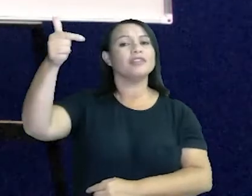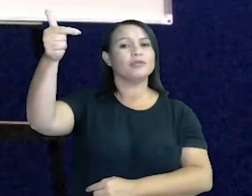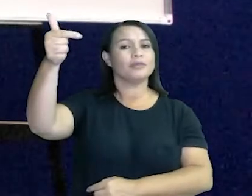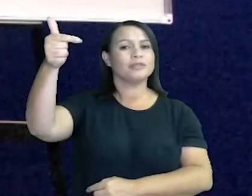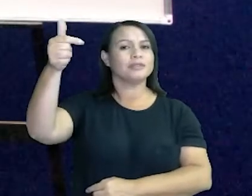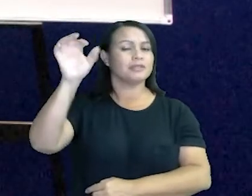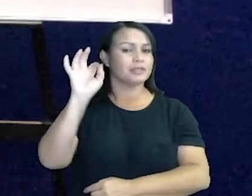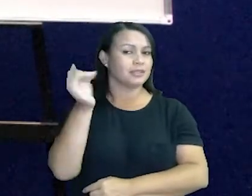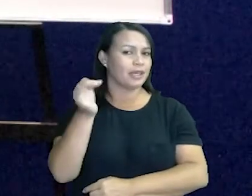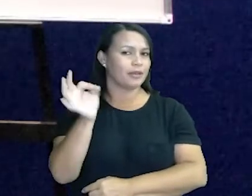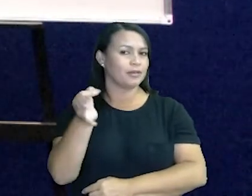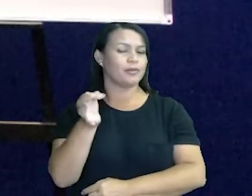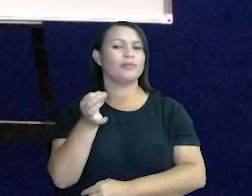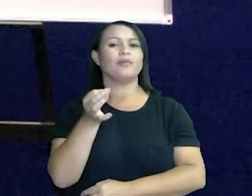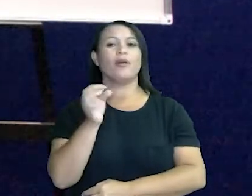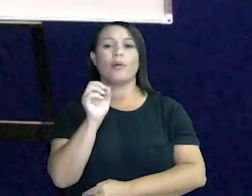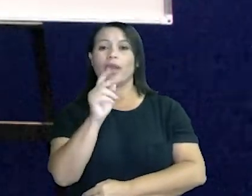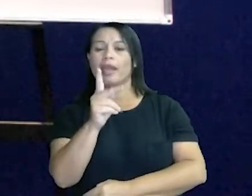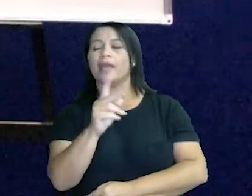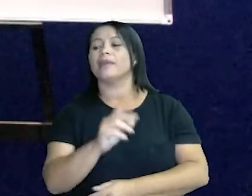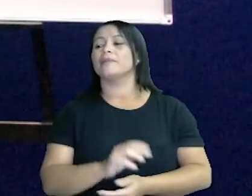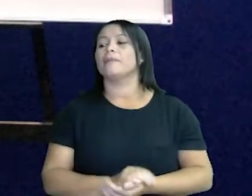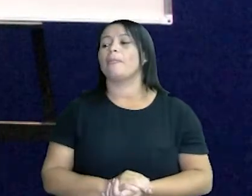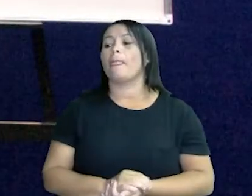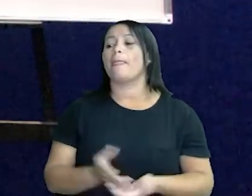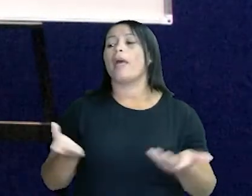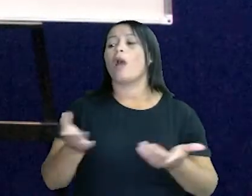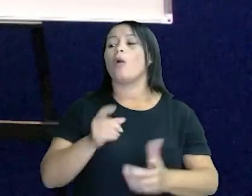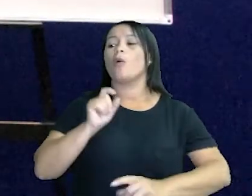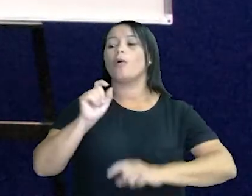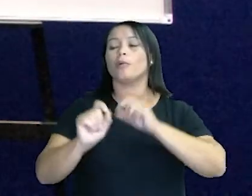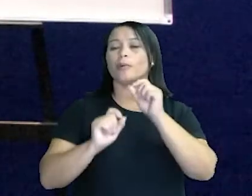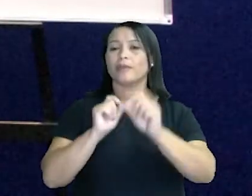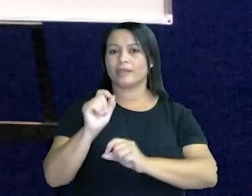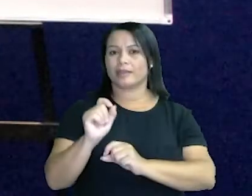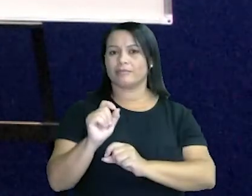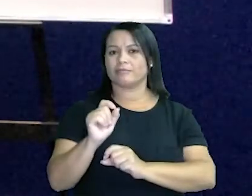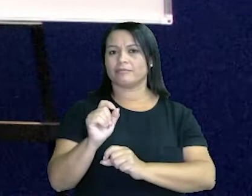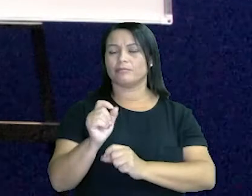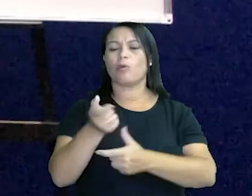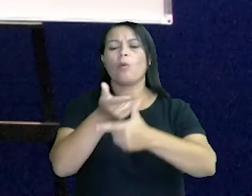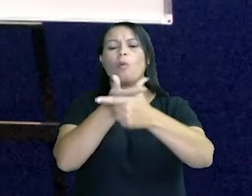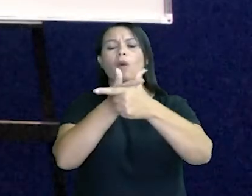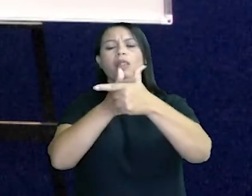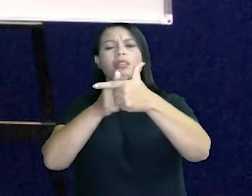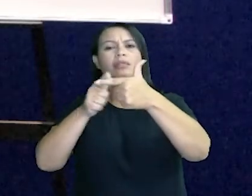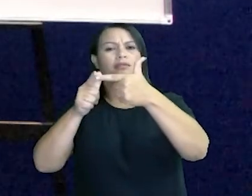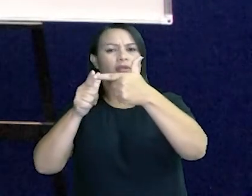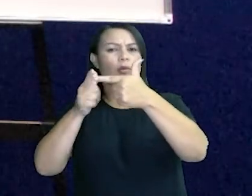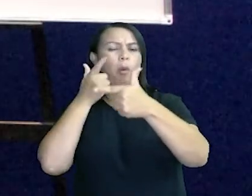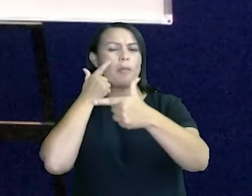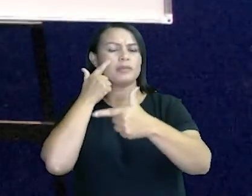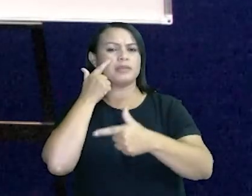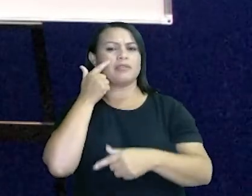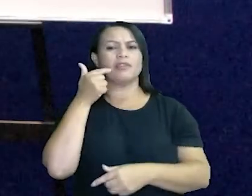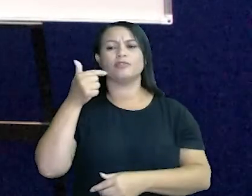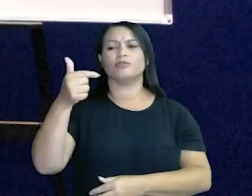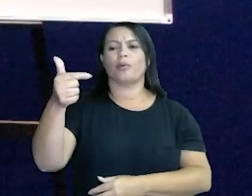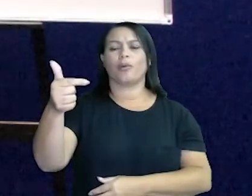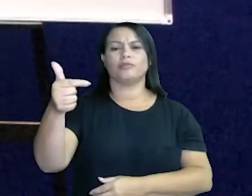a 2 Tá certo agora eu vou colocar uma divisão Tá então